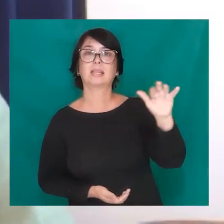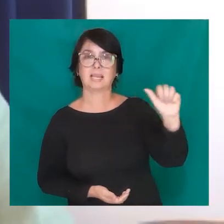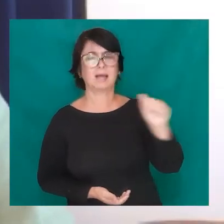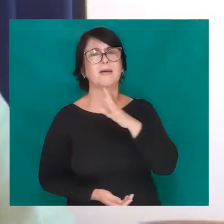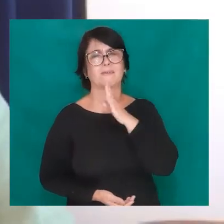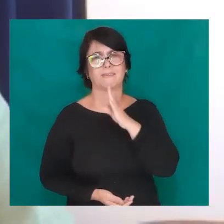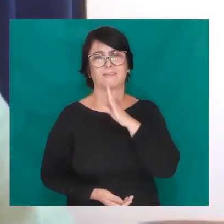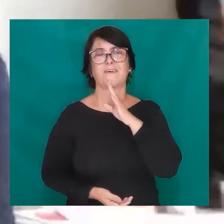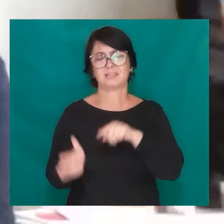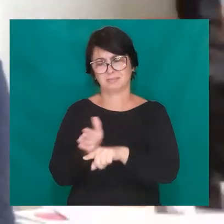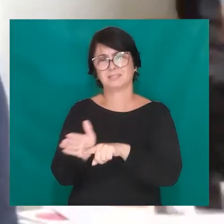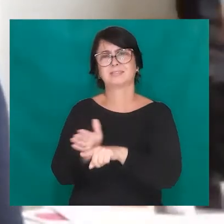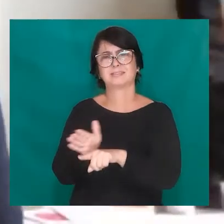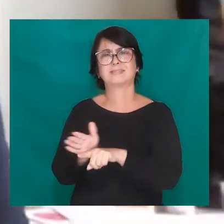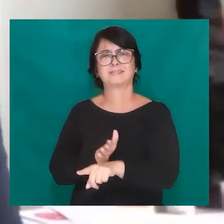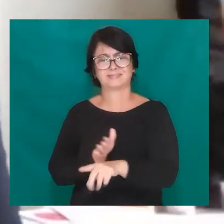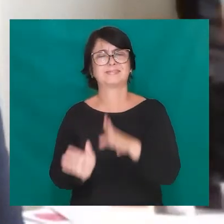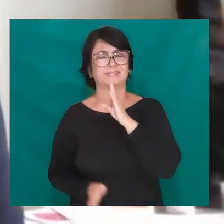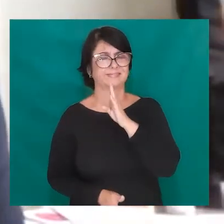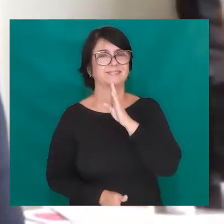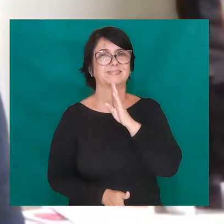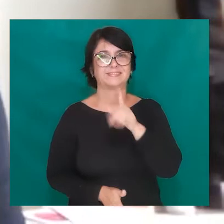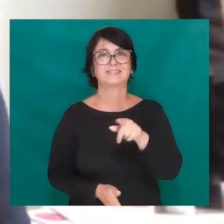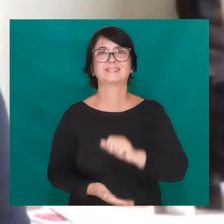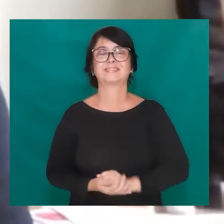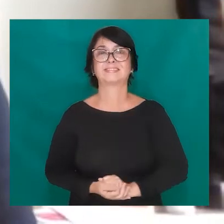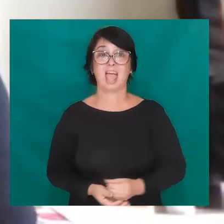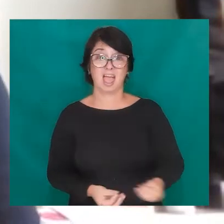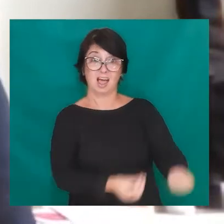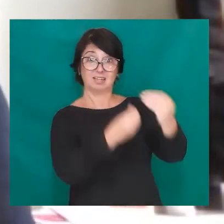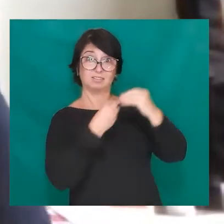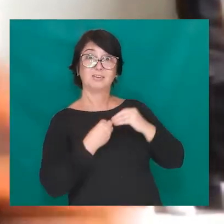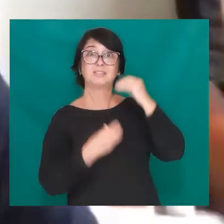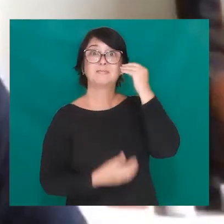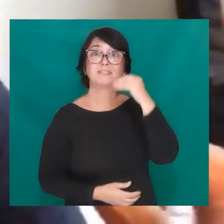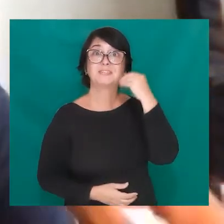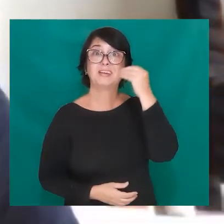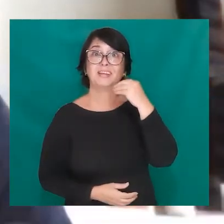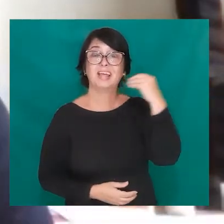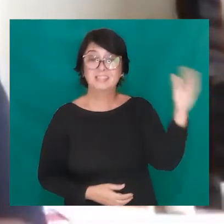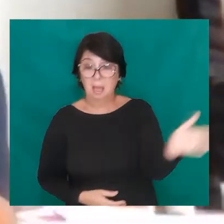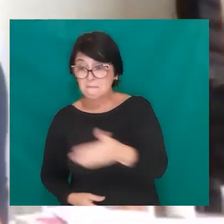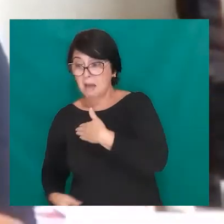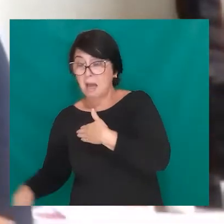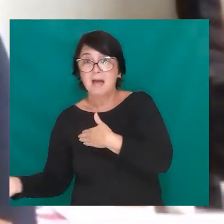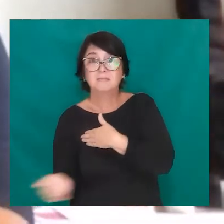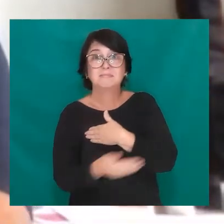claro. Pesquisador do Rosa, pois é, a Adriana trouxe uma experiência dela fantástica, então a gente foi abraçando essa